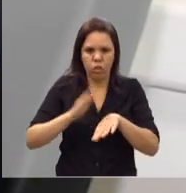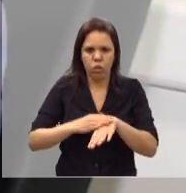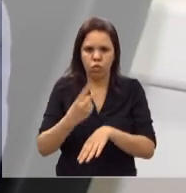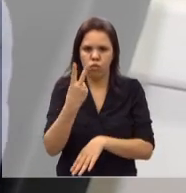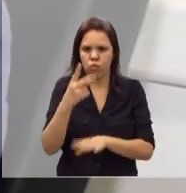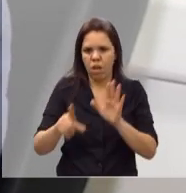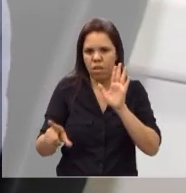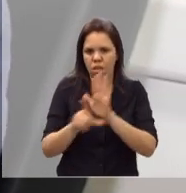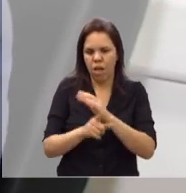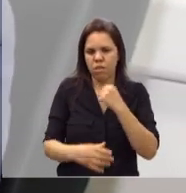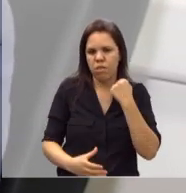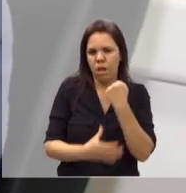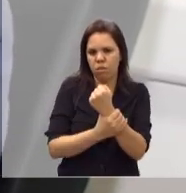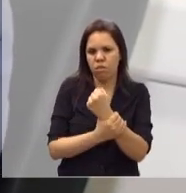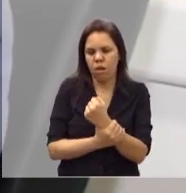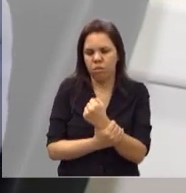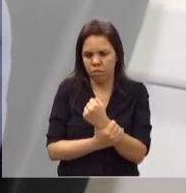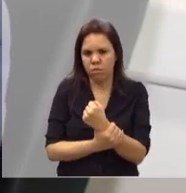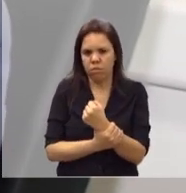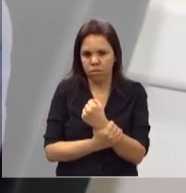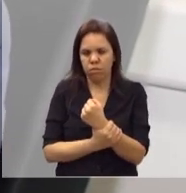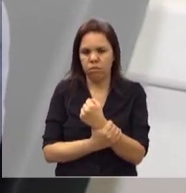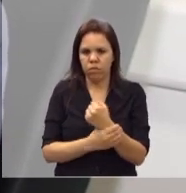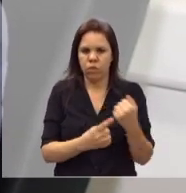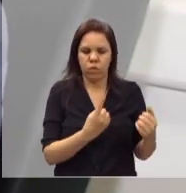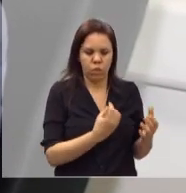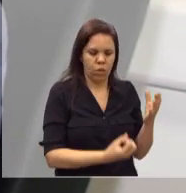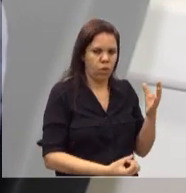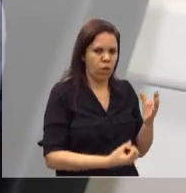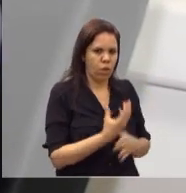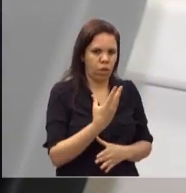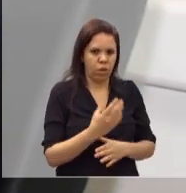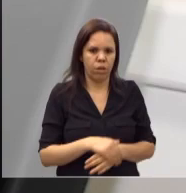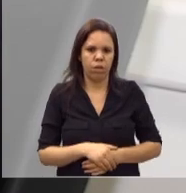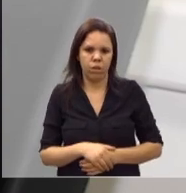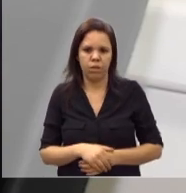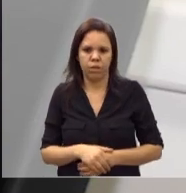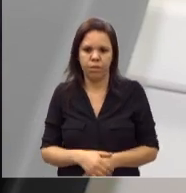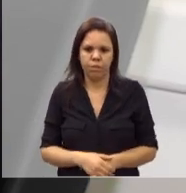linha de segurança que você está mencionando. Uma que criou a carteira